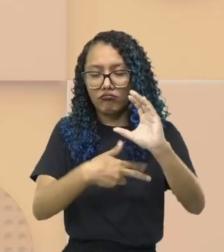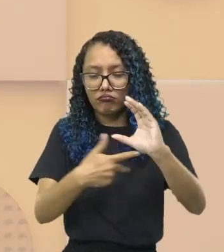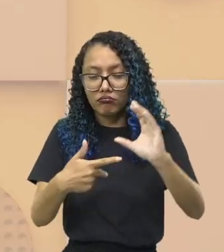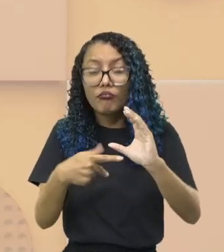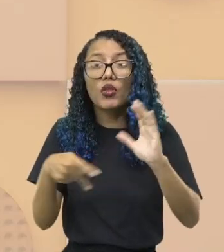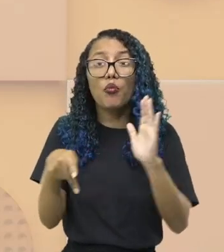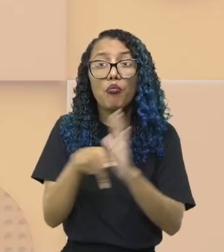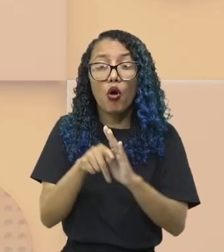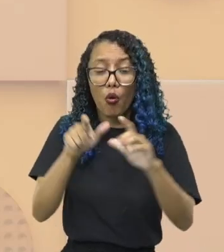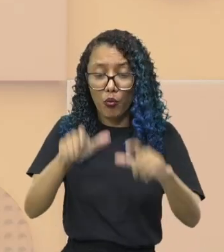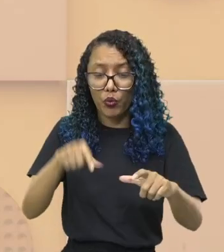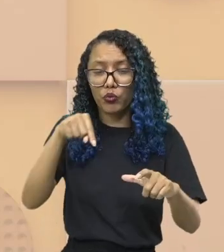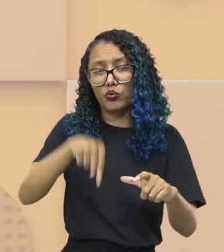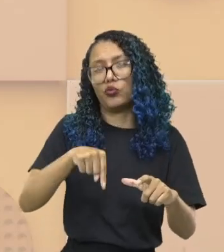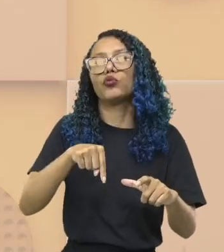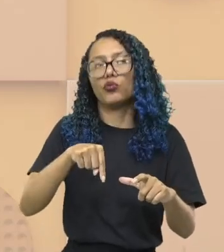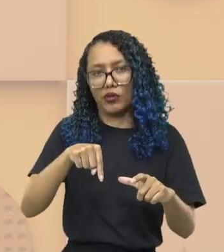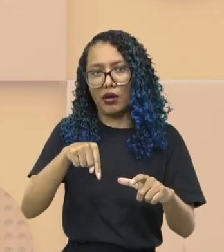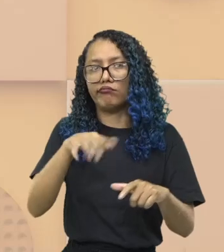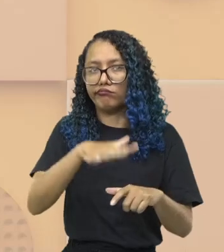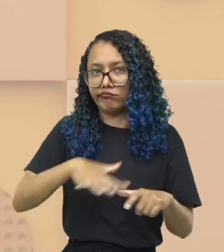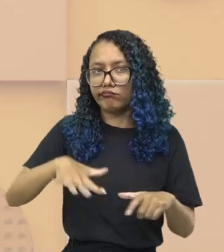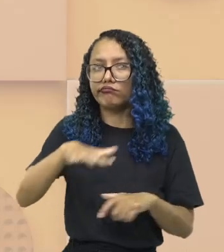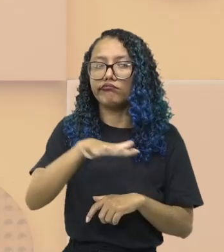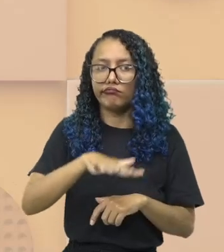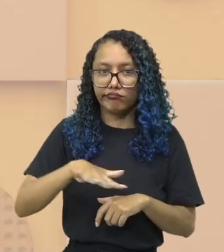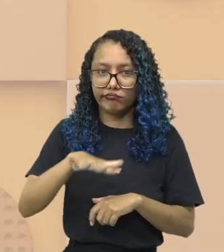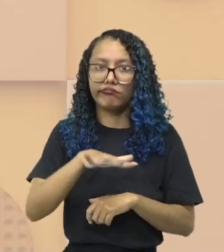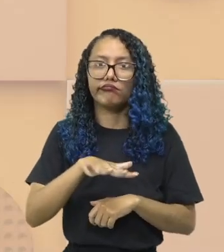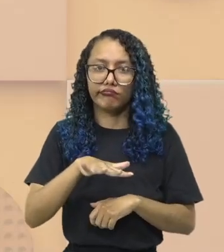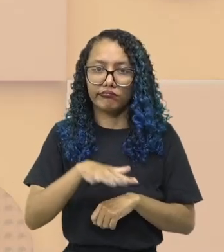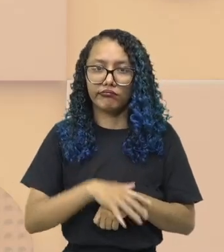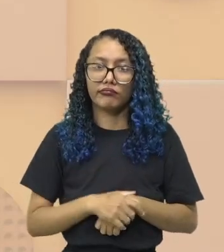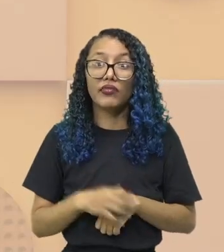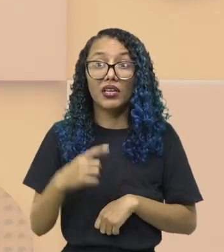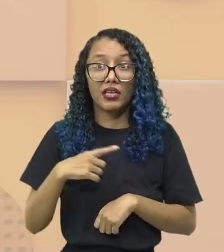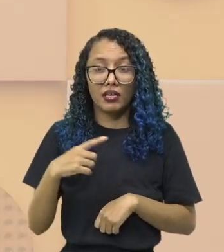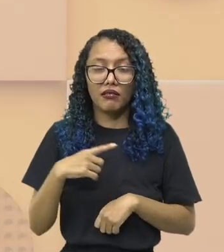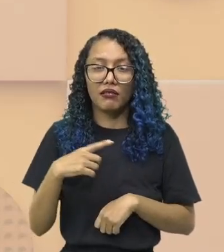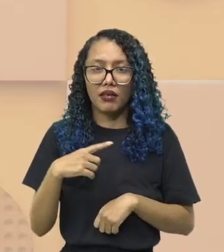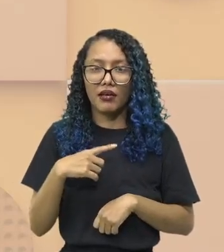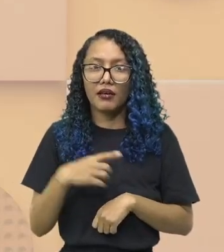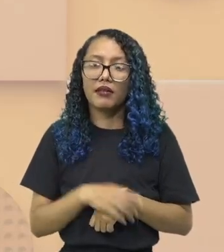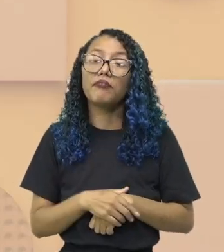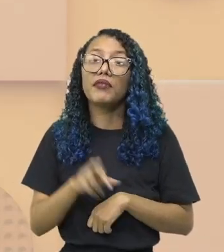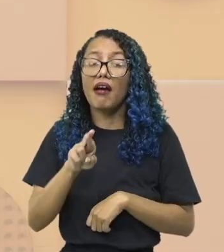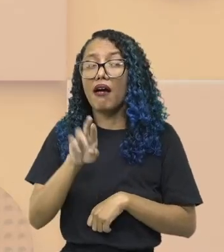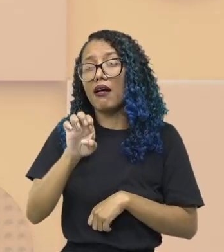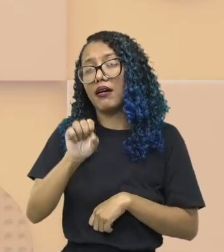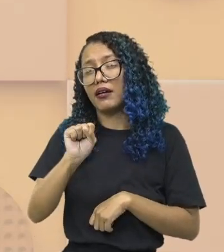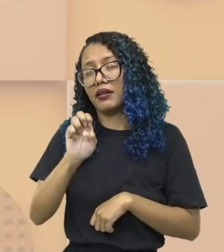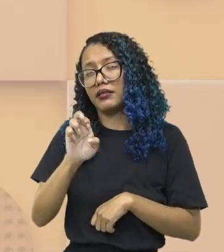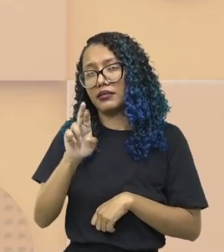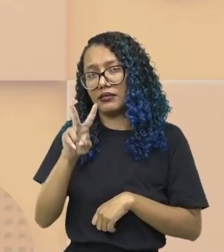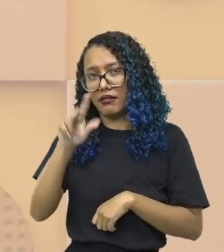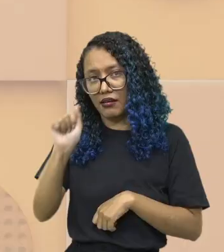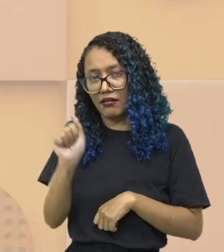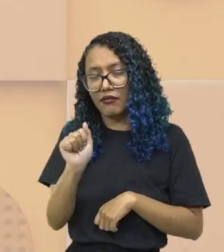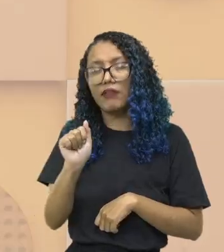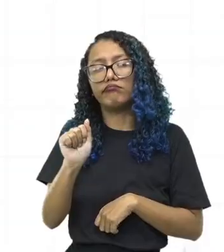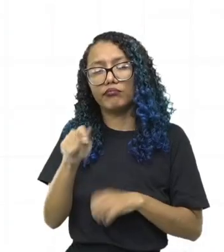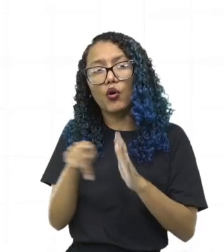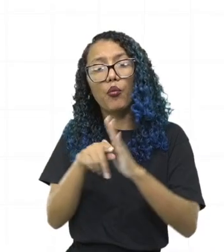essas espécies dessa área onde está inserido a reserva de fauna. Vamos para a próxima